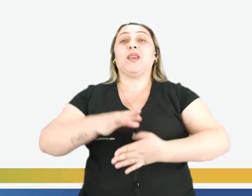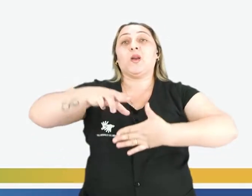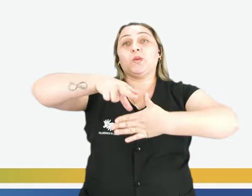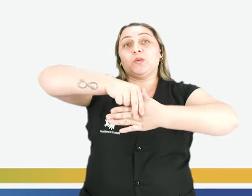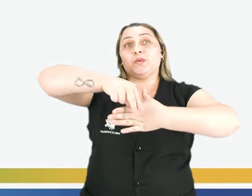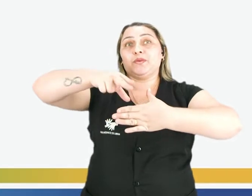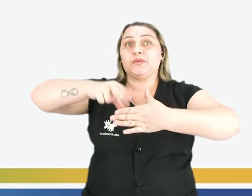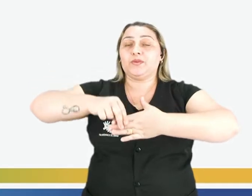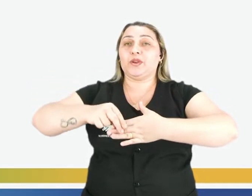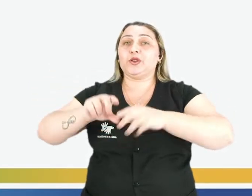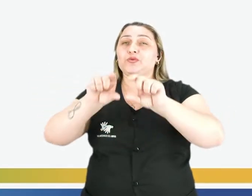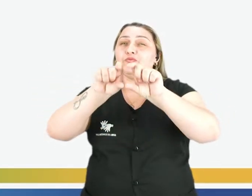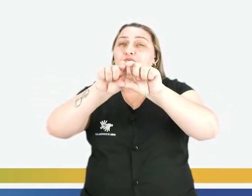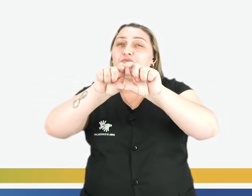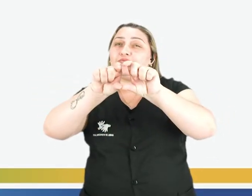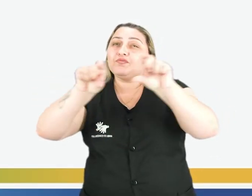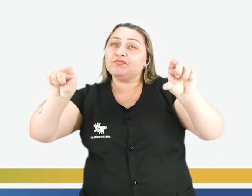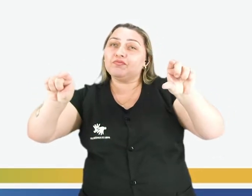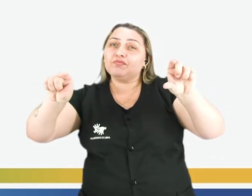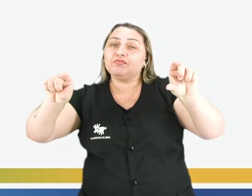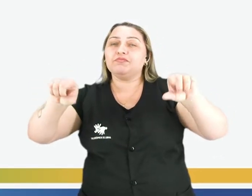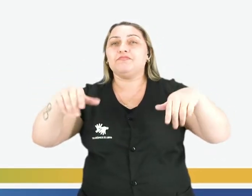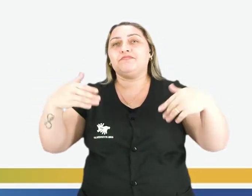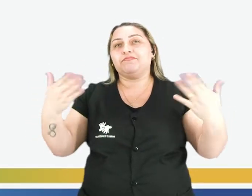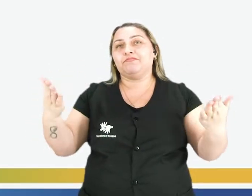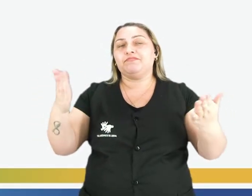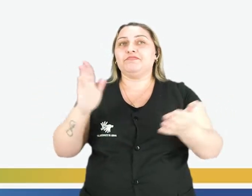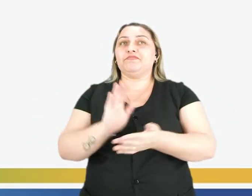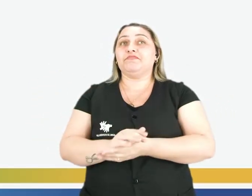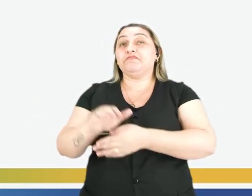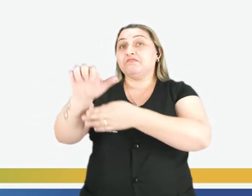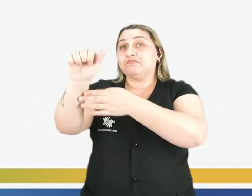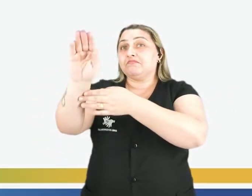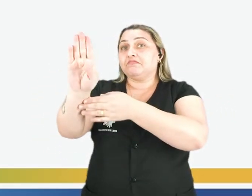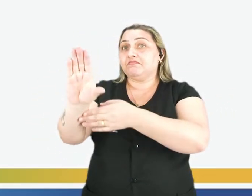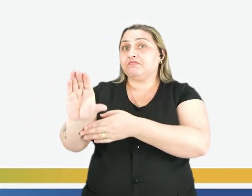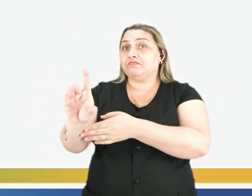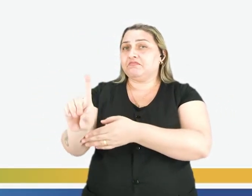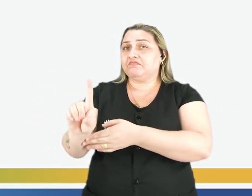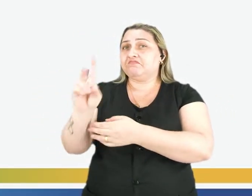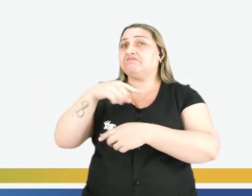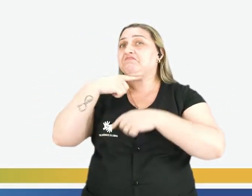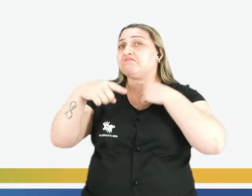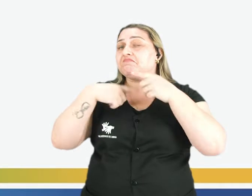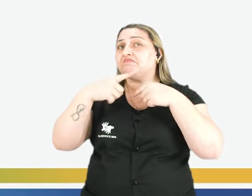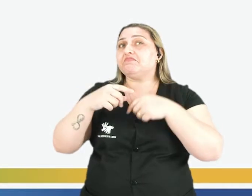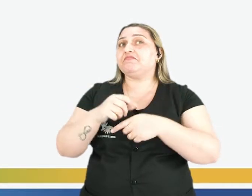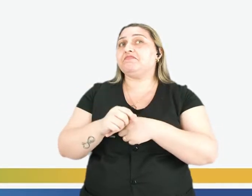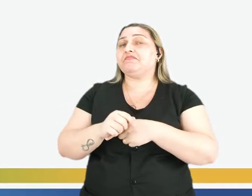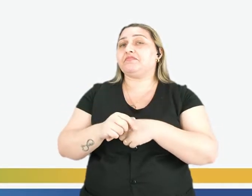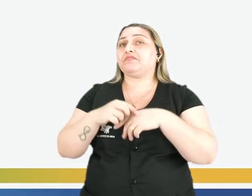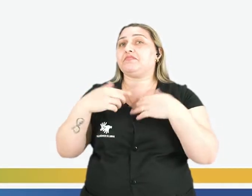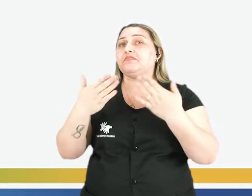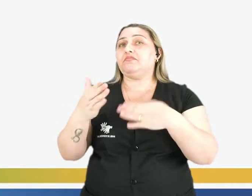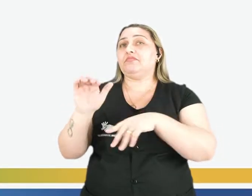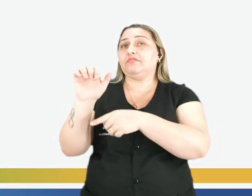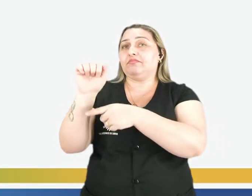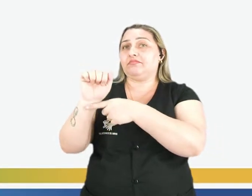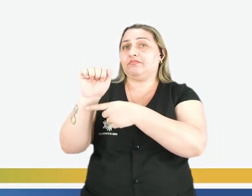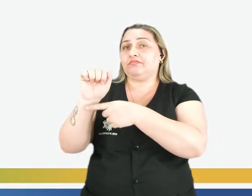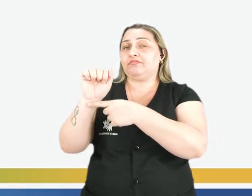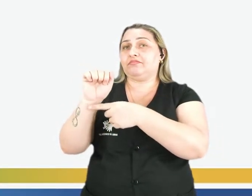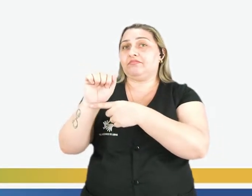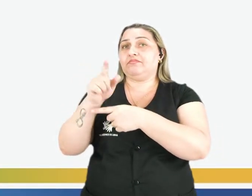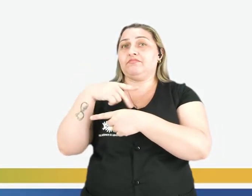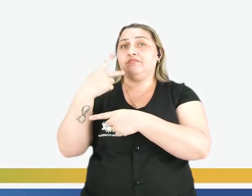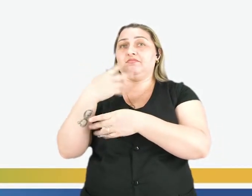Cordel ou a tirinha? Ah, professor, eu estou em dúvida. Será? Ó, qual o tipo de texto